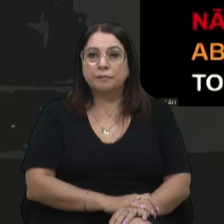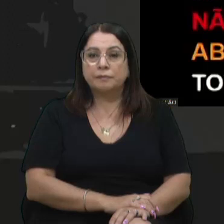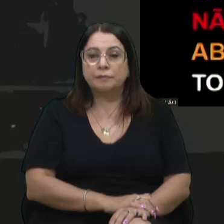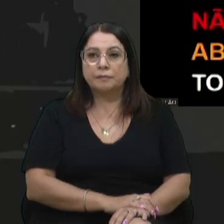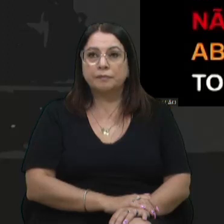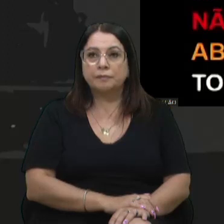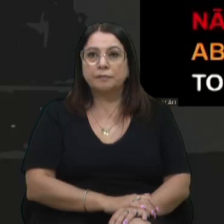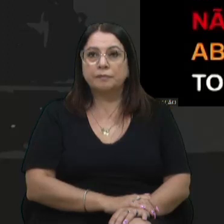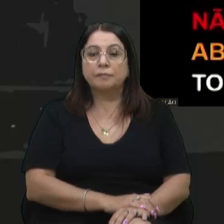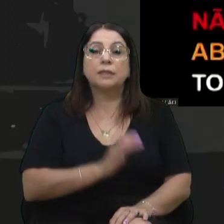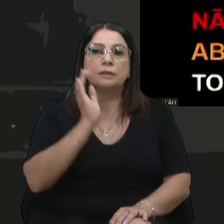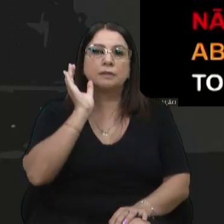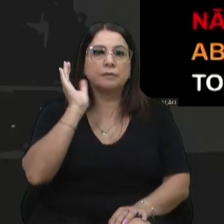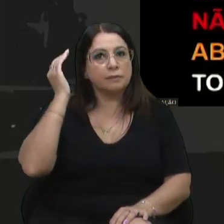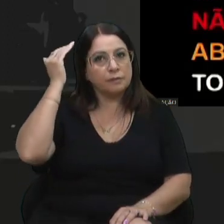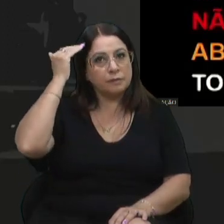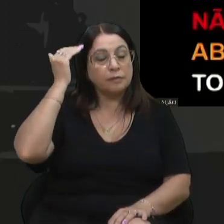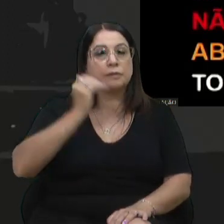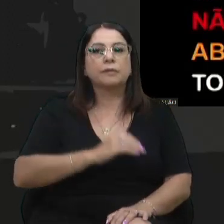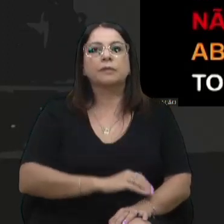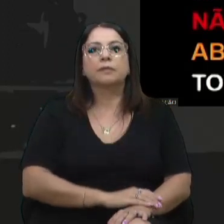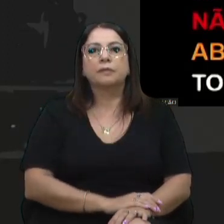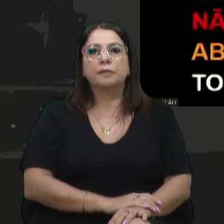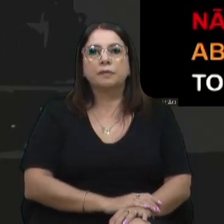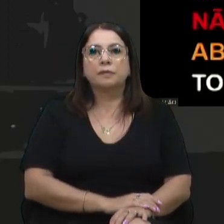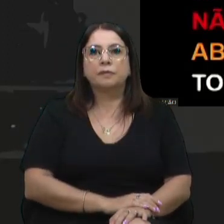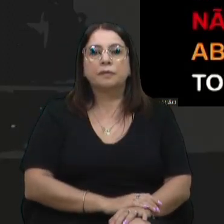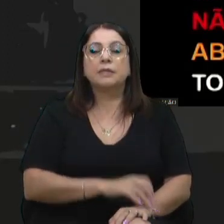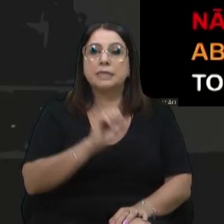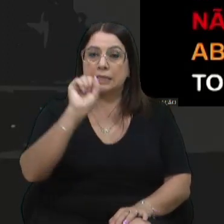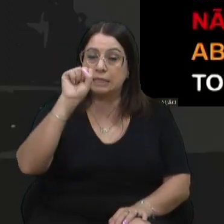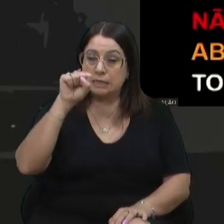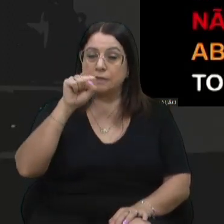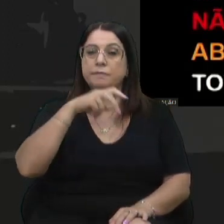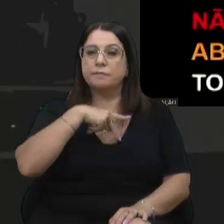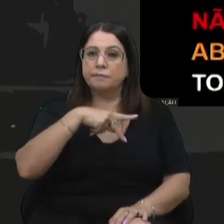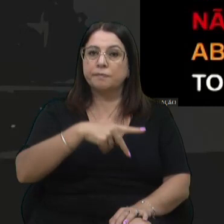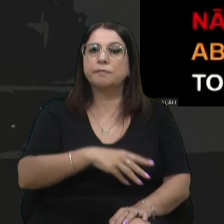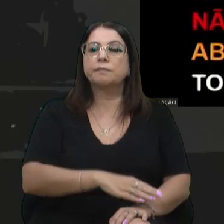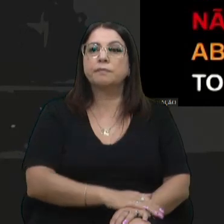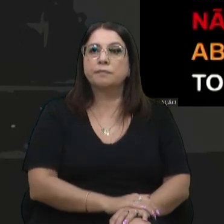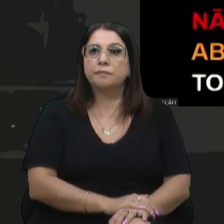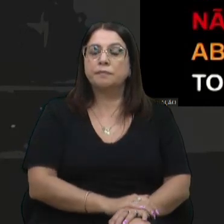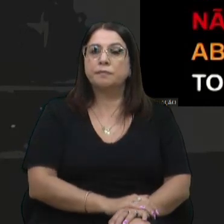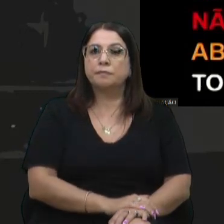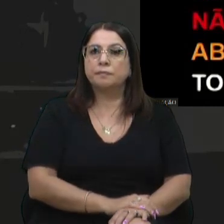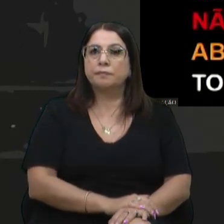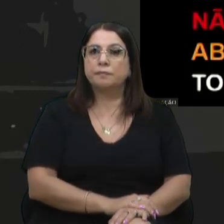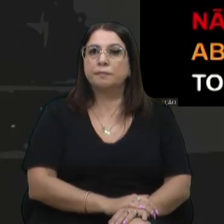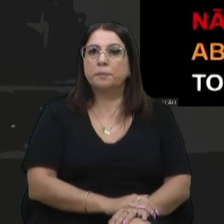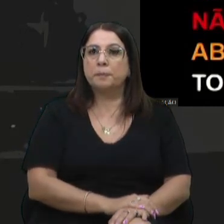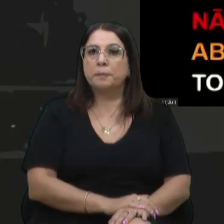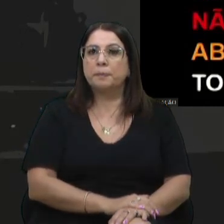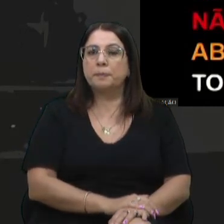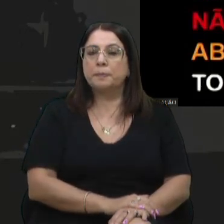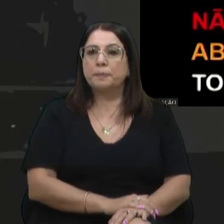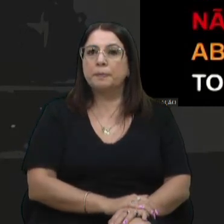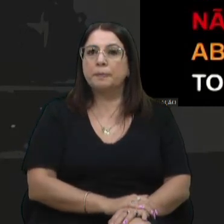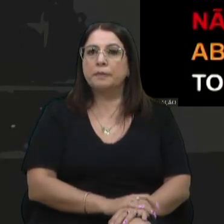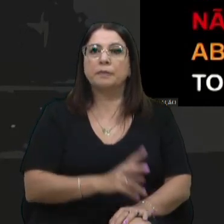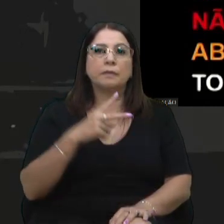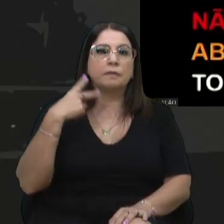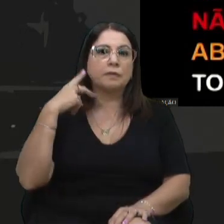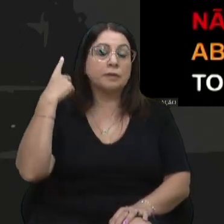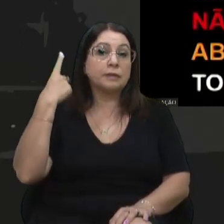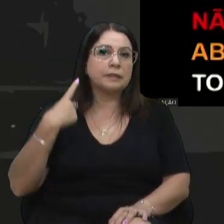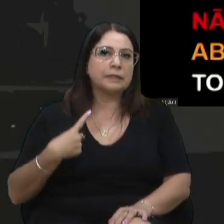Como vota Felipe Germenmaier? Voto sim, senhor presidente. Obrigado. Como vota vereadora